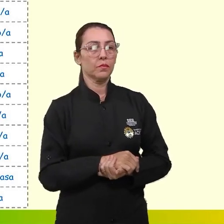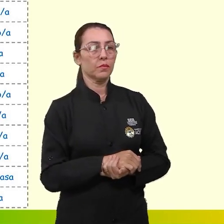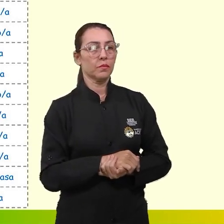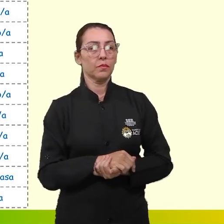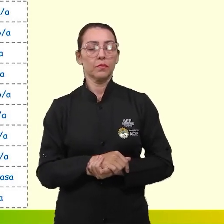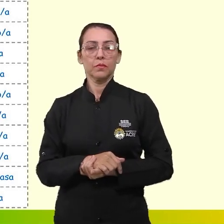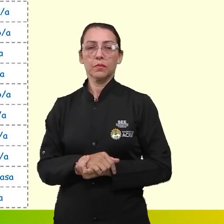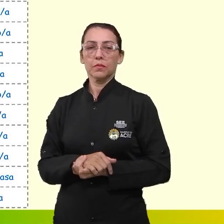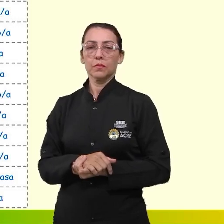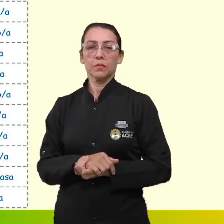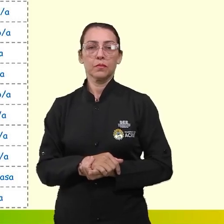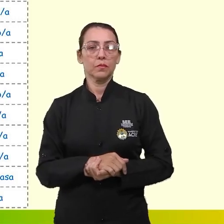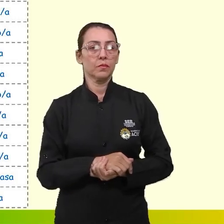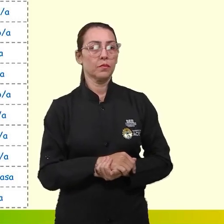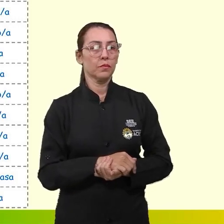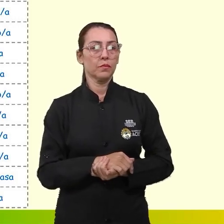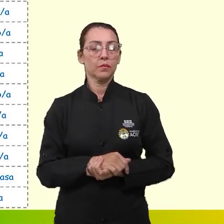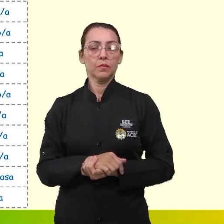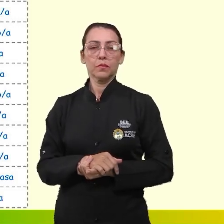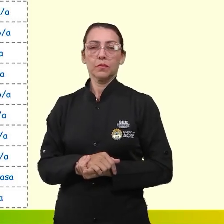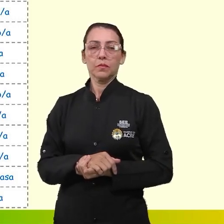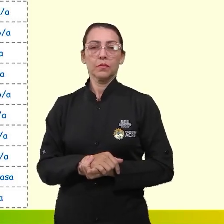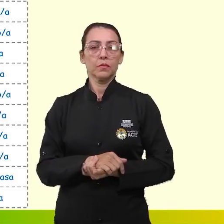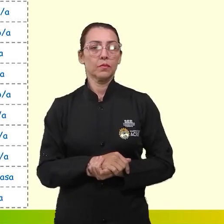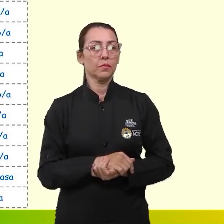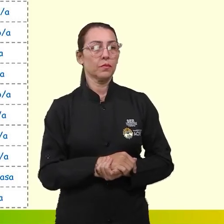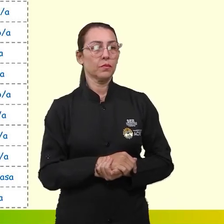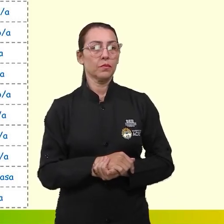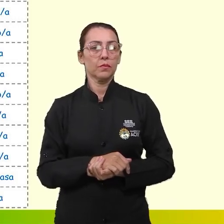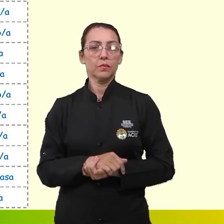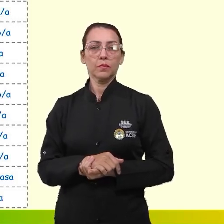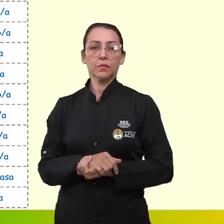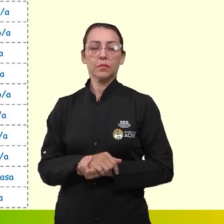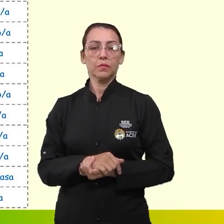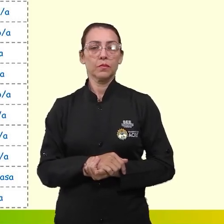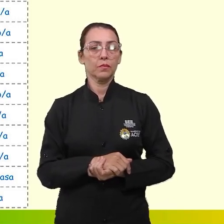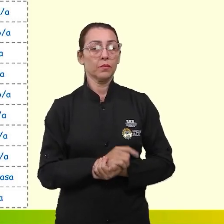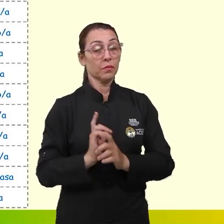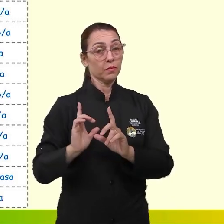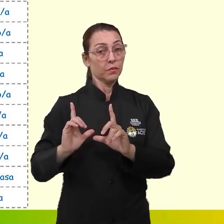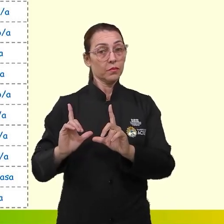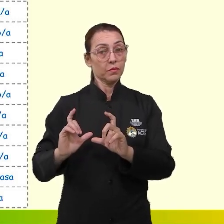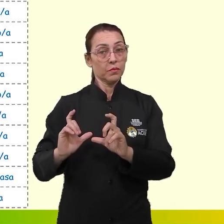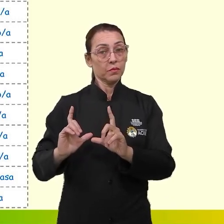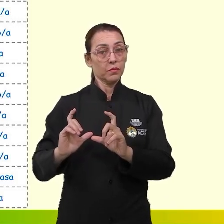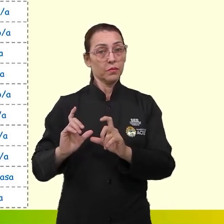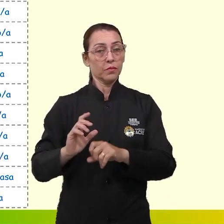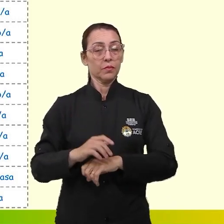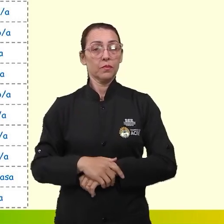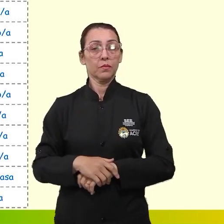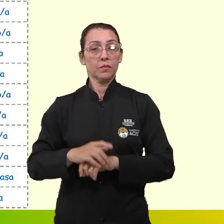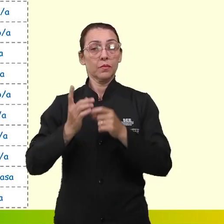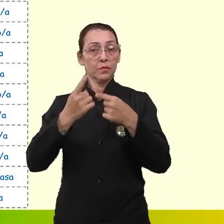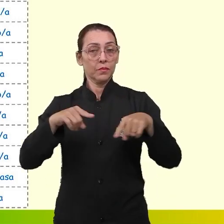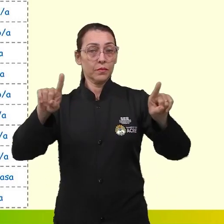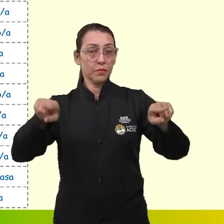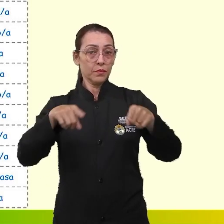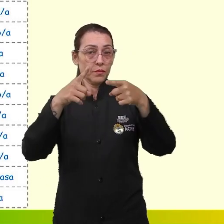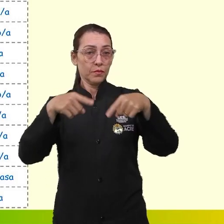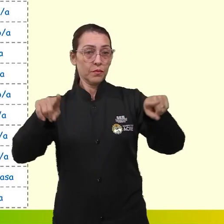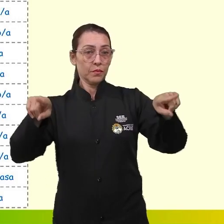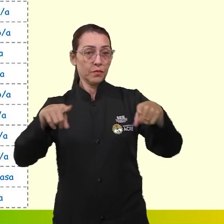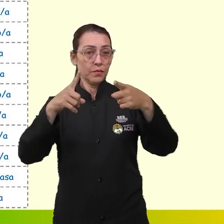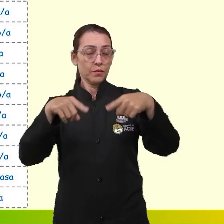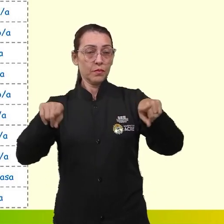Aqui nós temos o fontaneiro ou plomeiro, como eu havia dito anteriormente. La cantante,